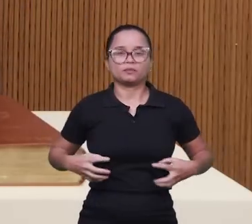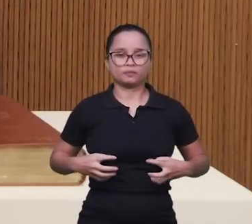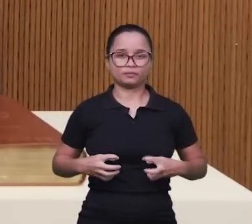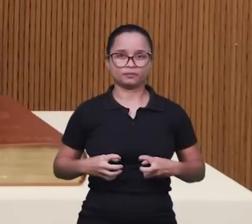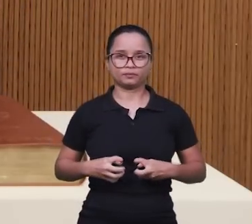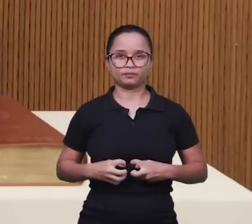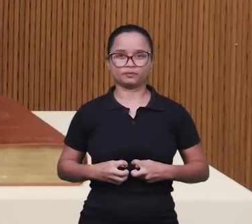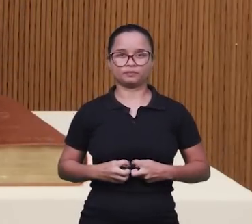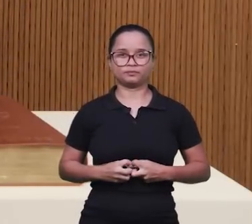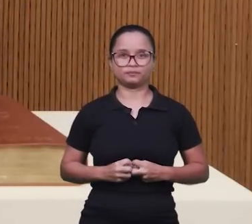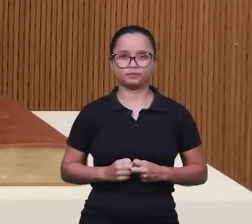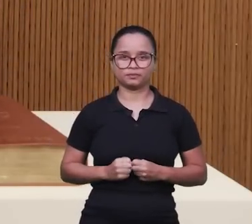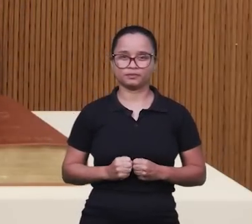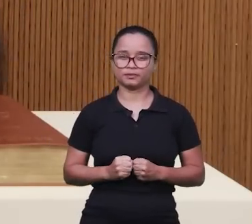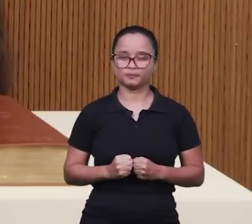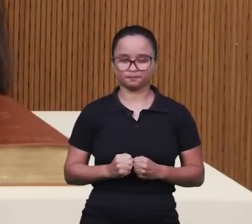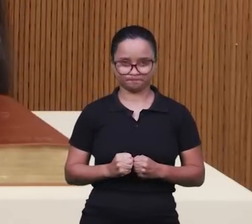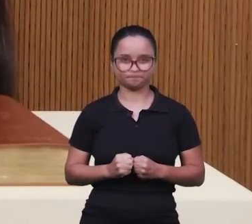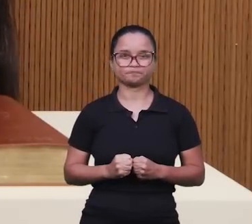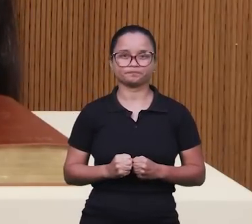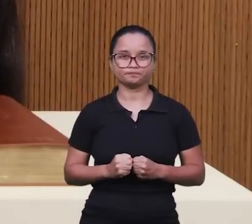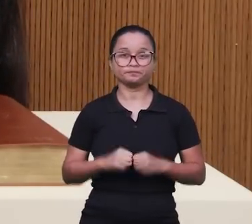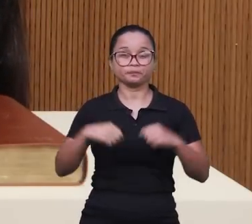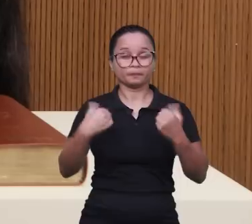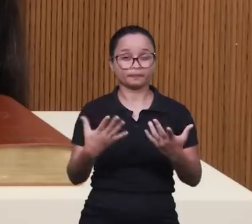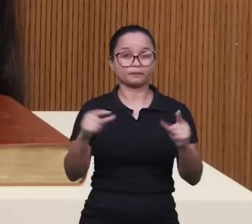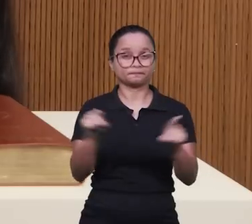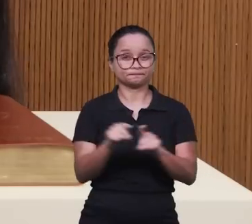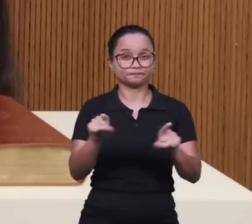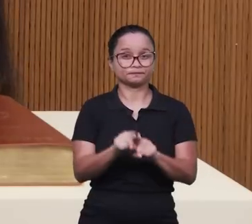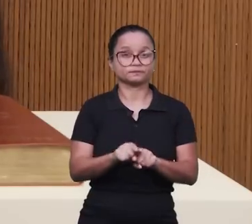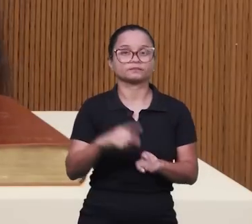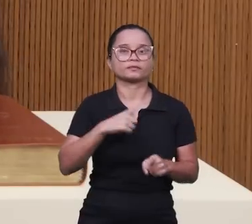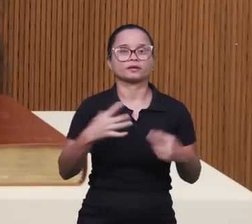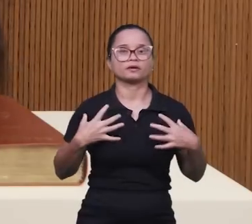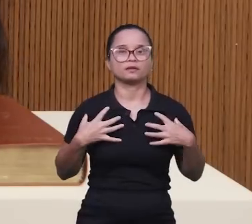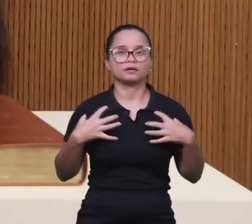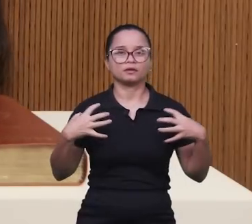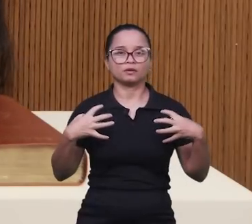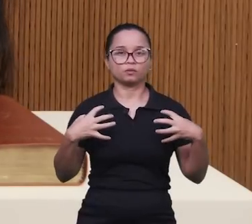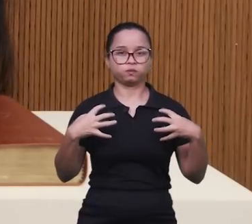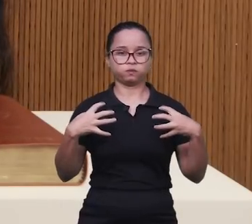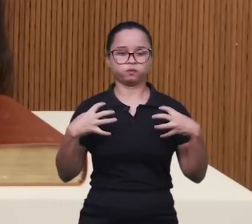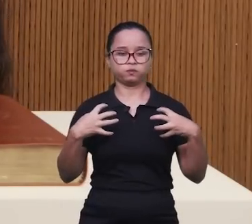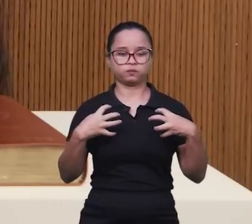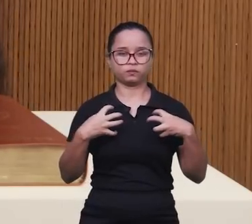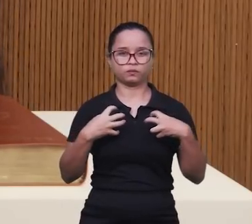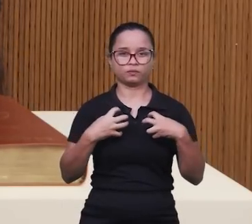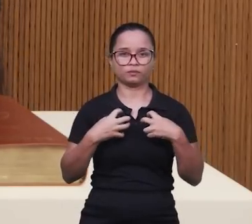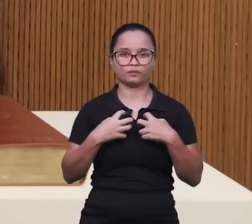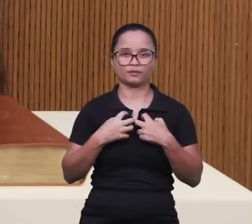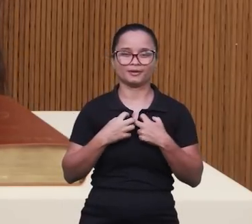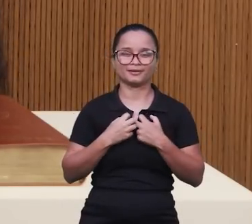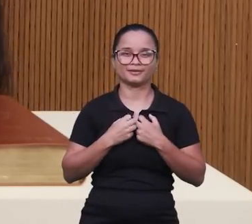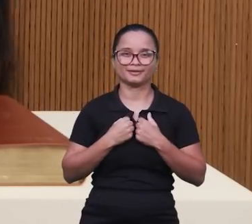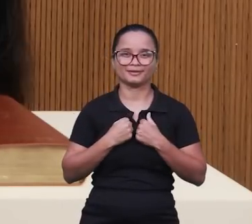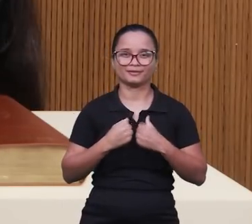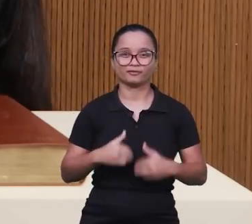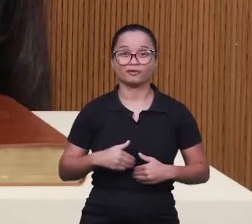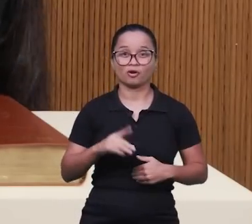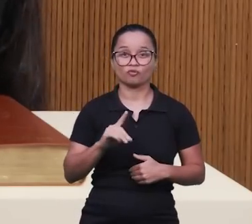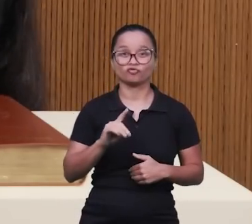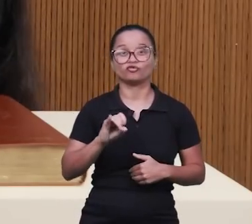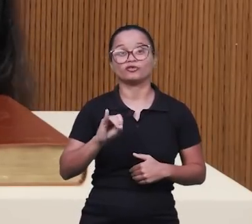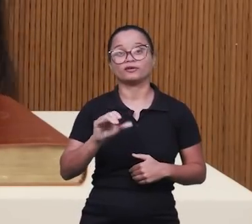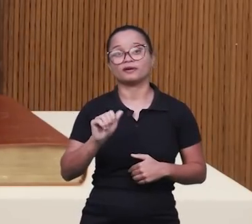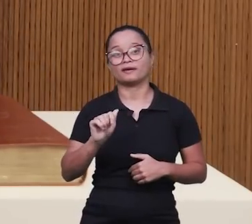vai fechar as costelas. E também os pulmões esvaziam e o seu diafragma relaxa,